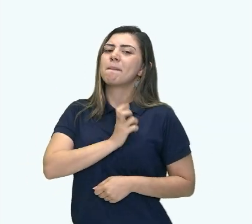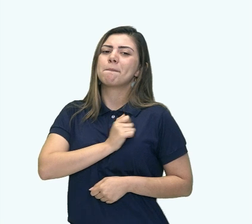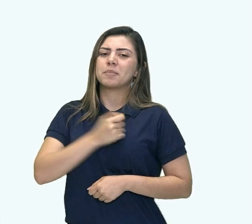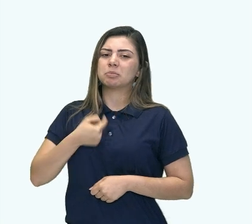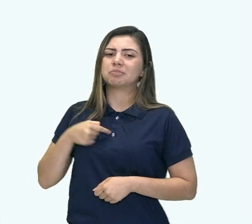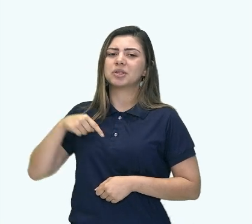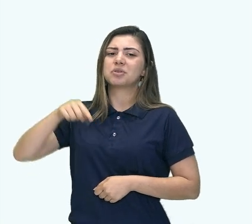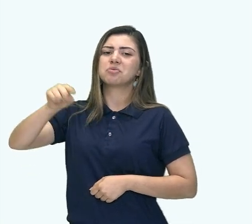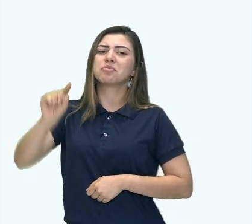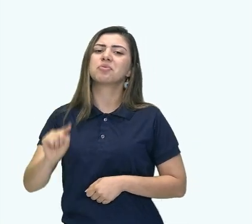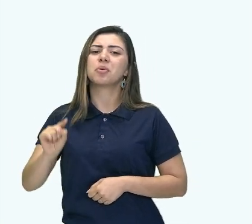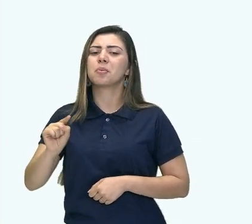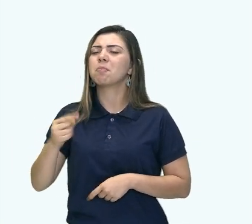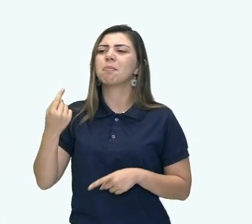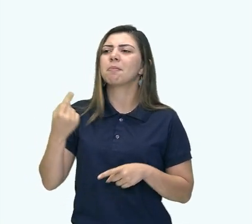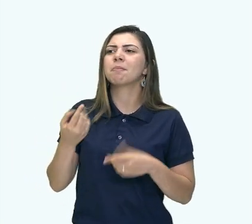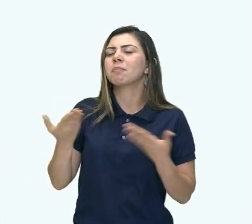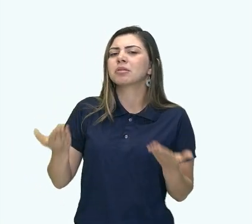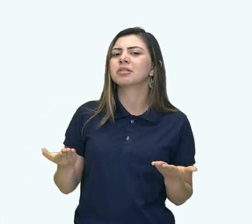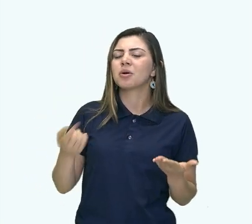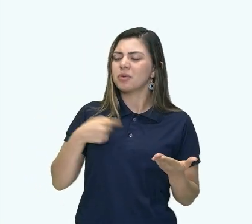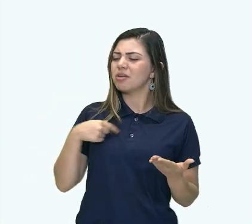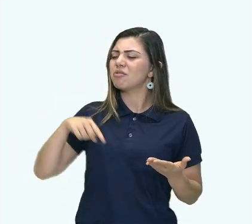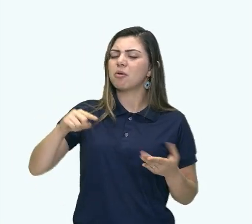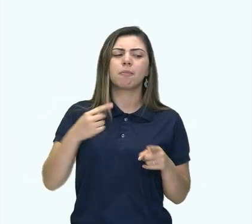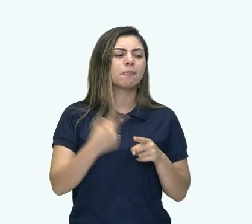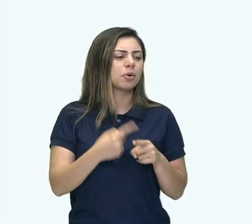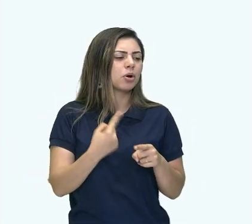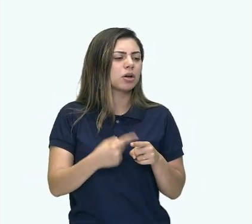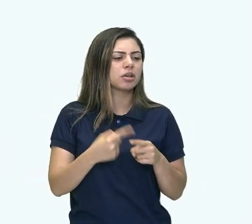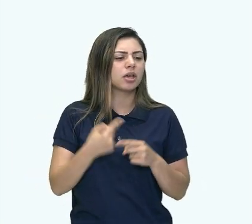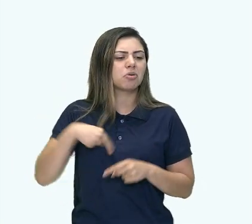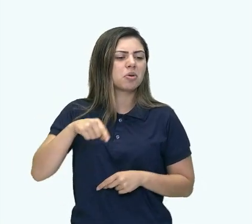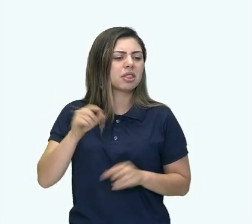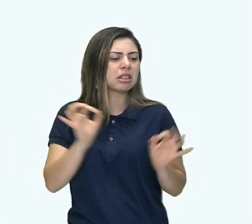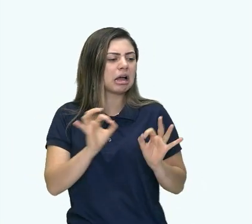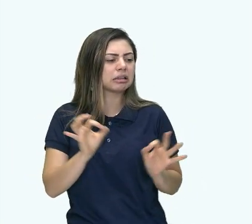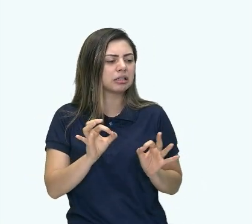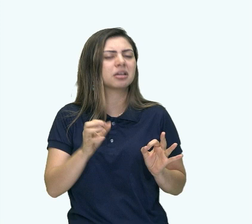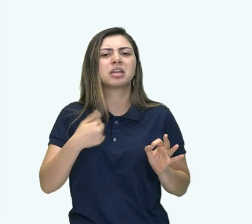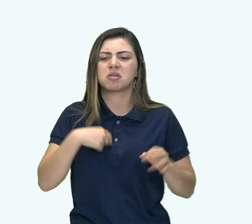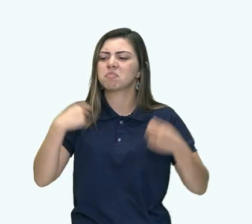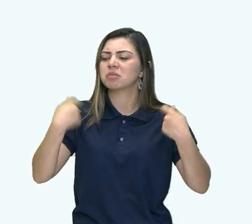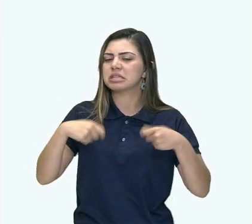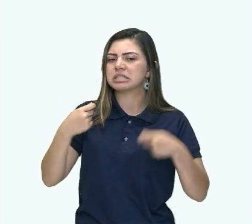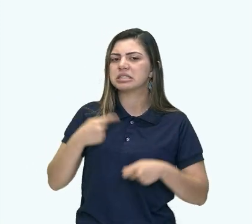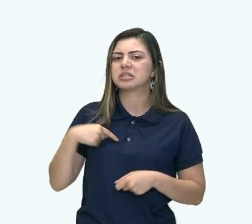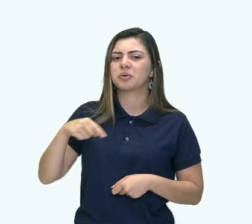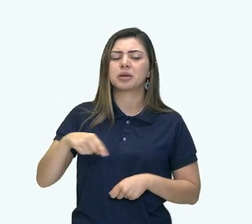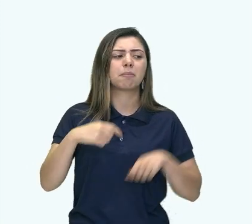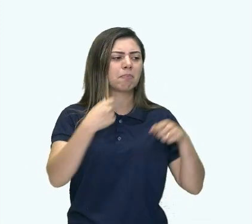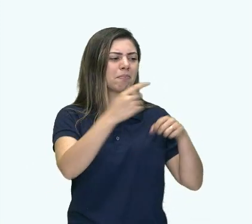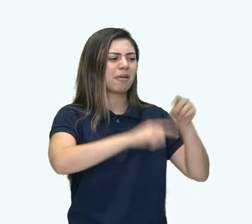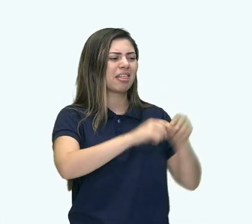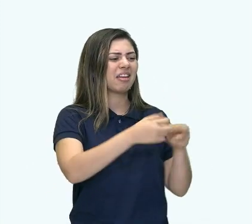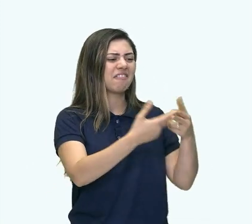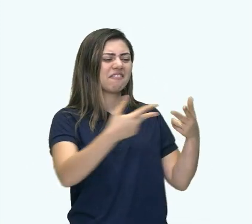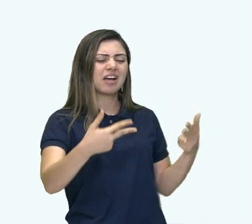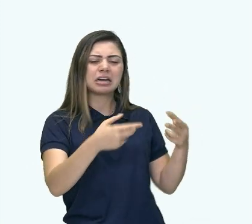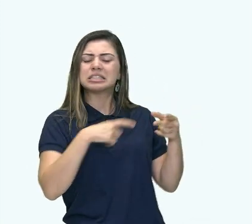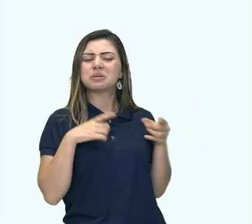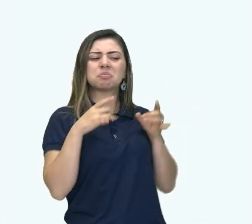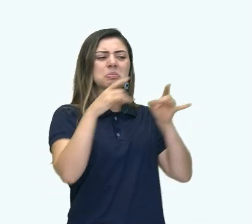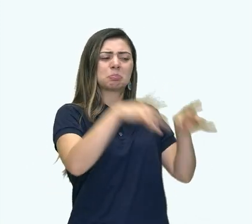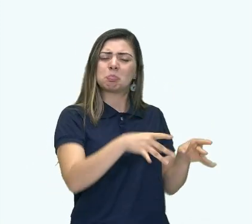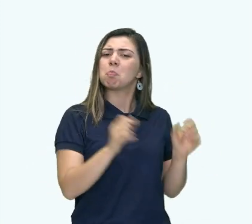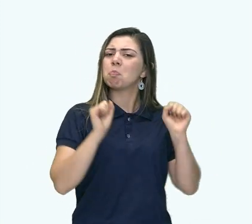E aí ele vai indagar, né? Ele termina com essa indagação. Por que não? Por que não? Porque eu não posso abandonar tudo? Porque eu não posso virar as